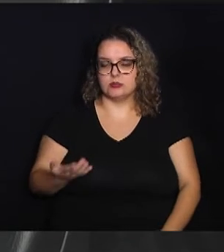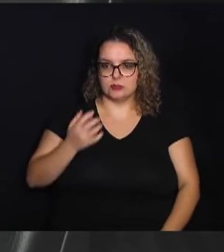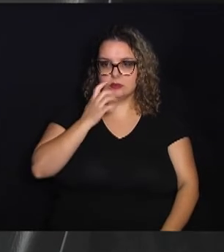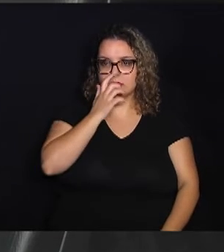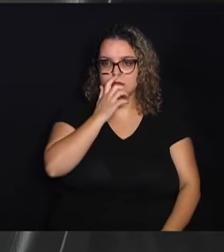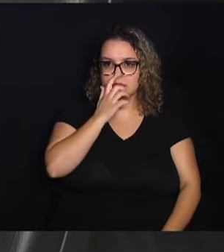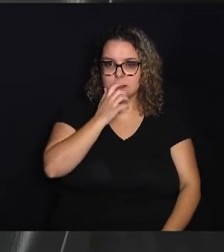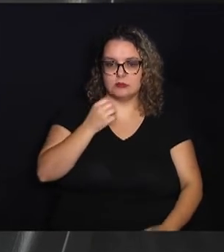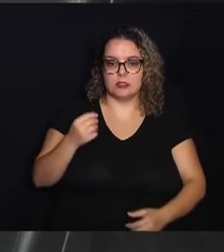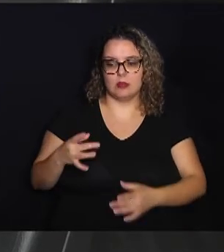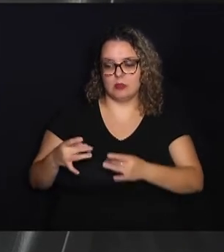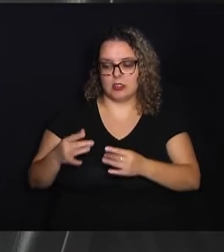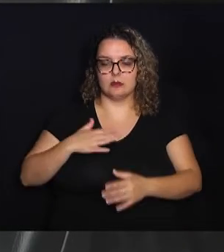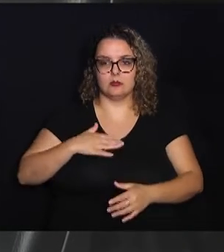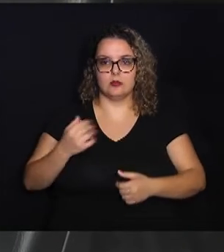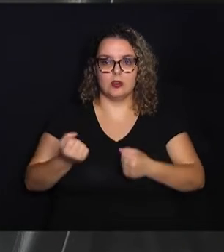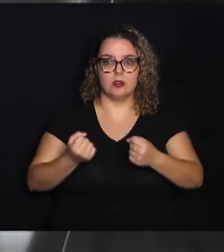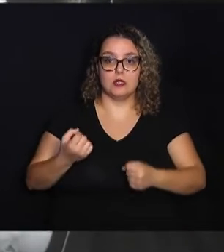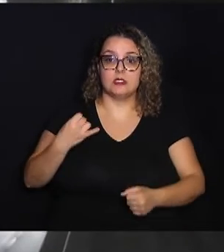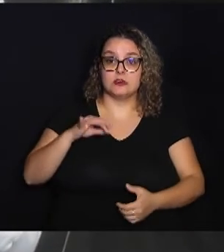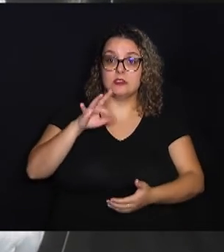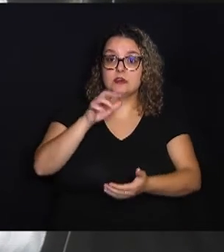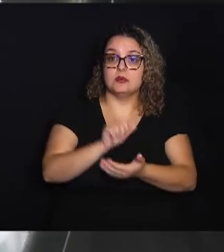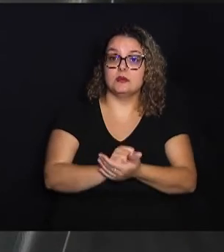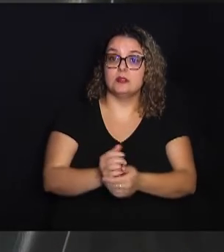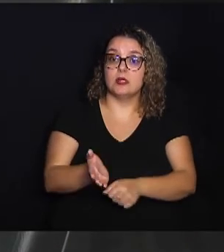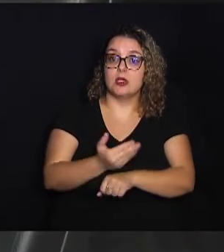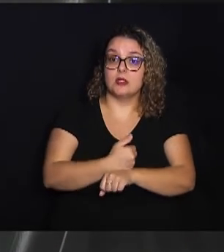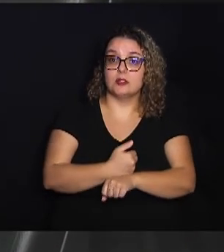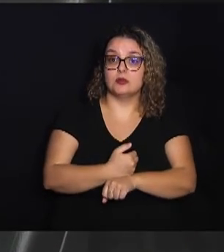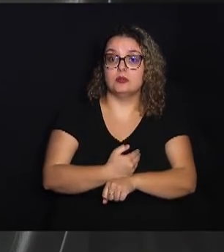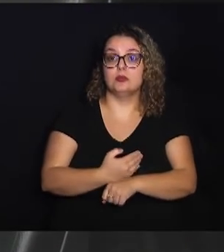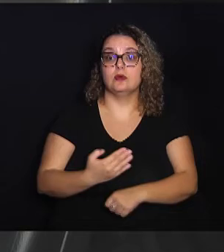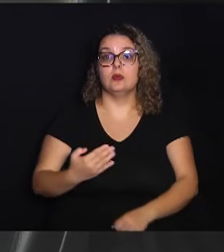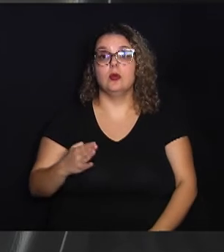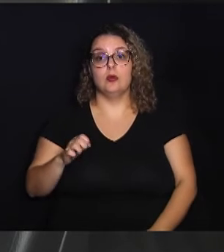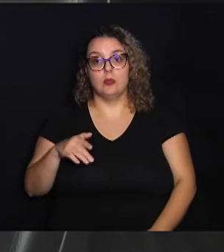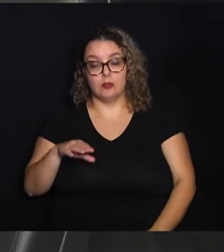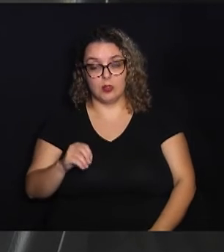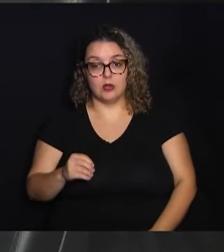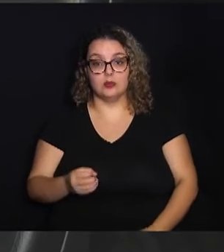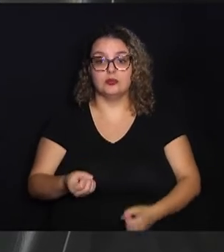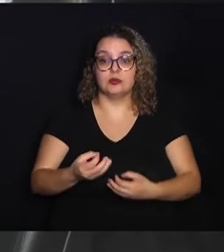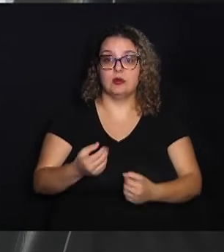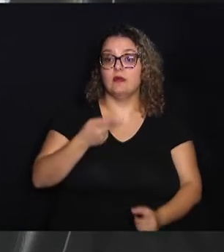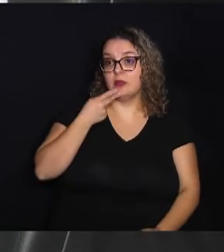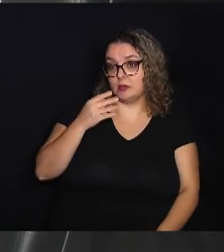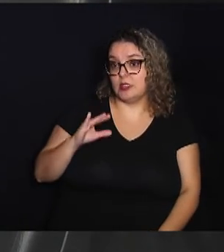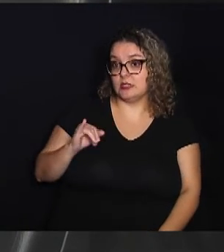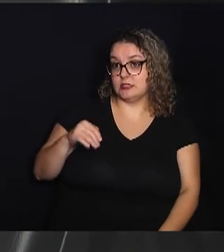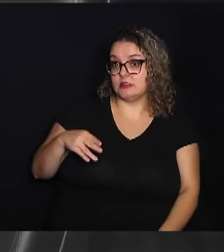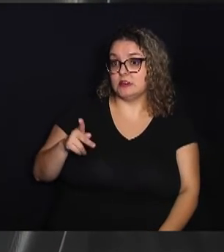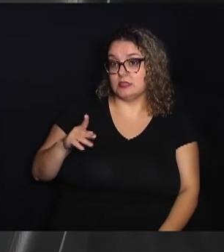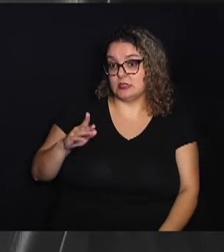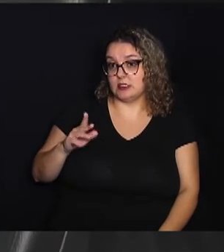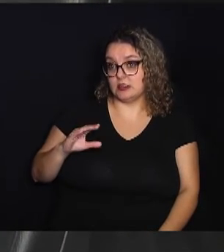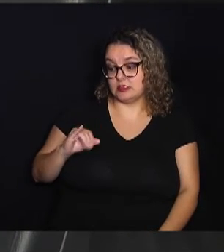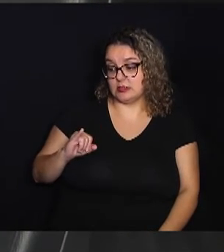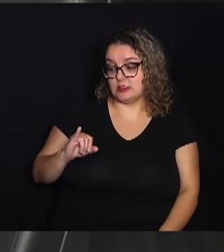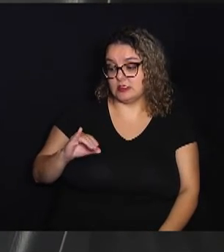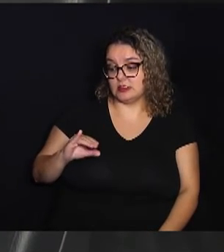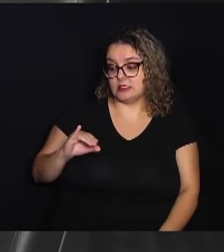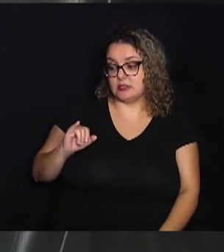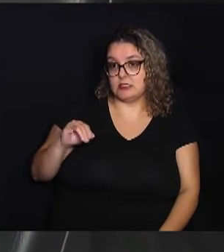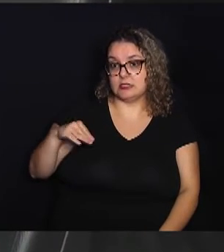minha placa. Se você já tiver cadastrado isso antes no banco de dados, que hoje a gente fala muito da Sincamp, mas a Sincamp vai mudar o nome, vai ser